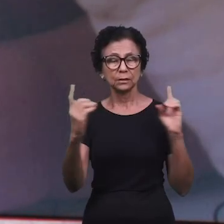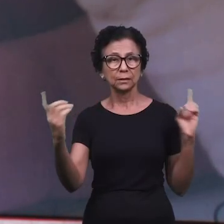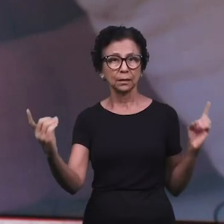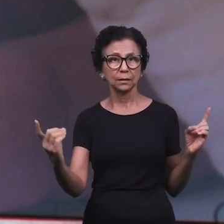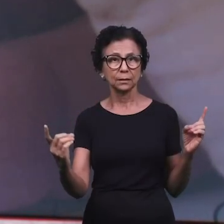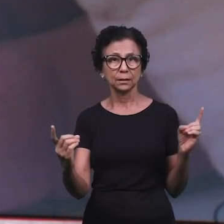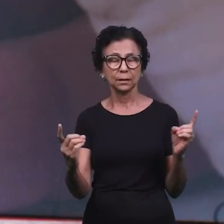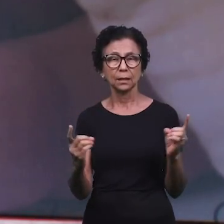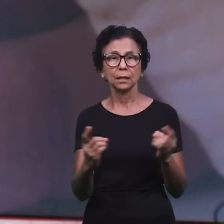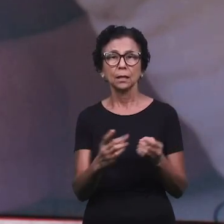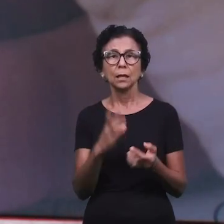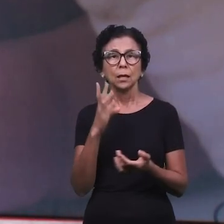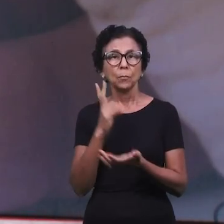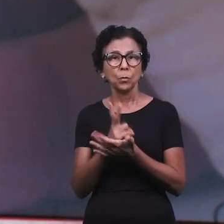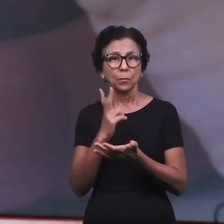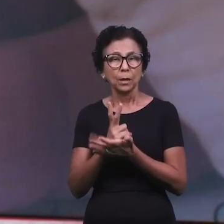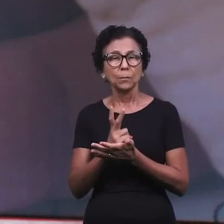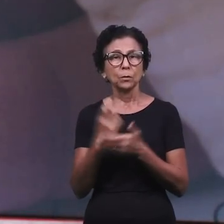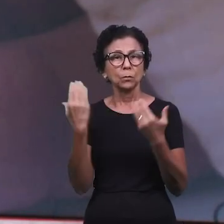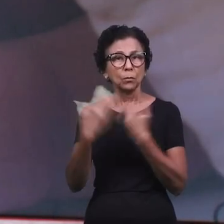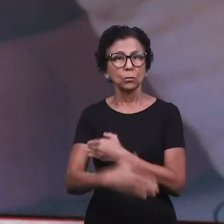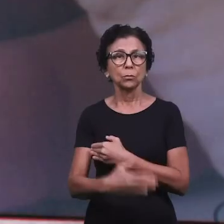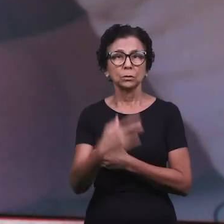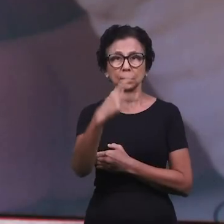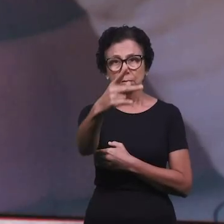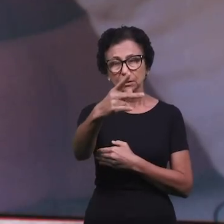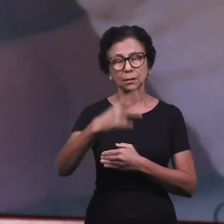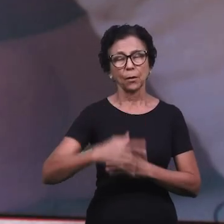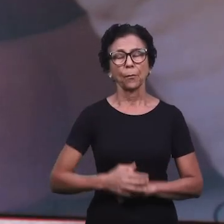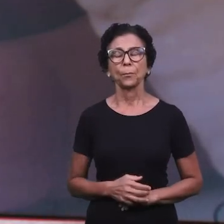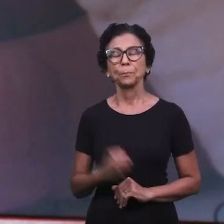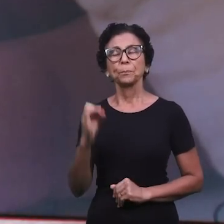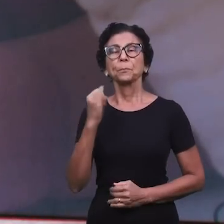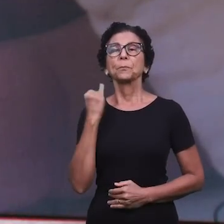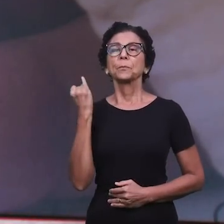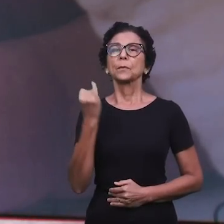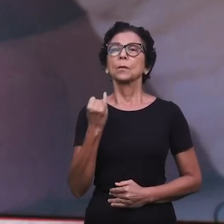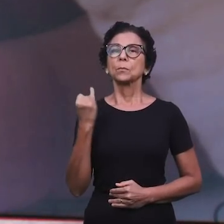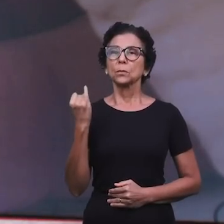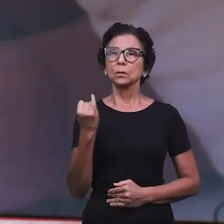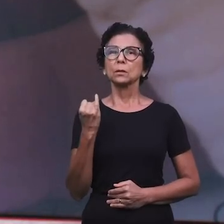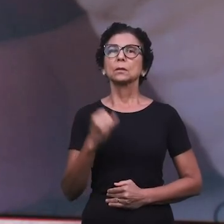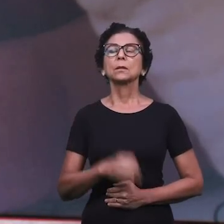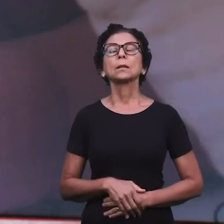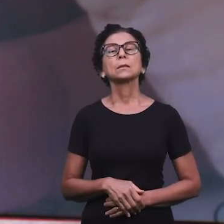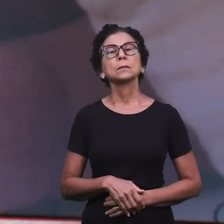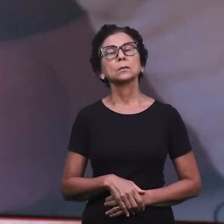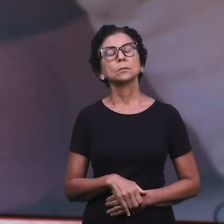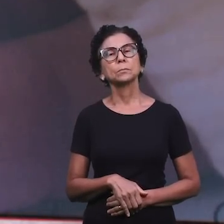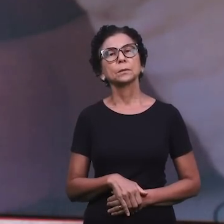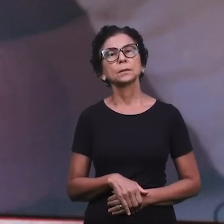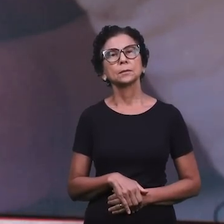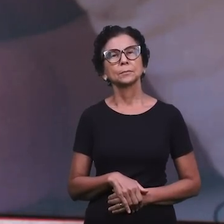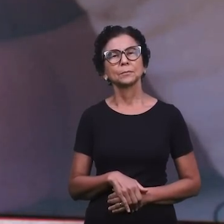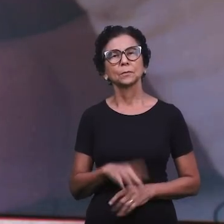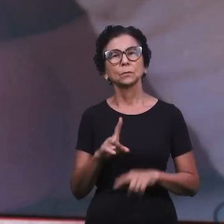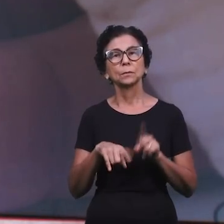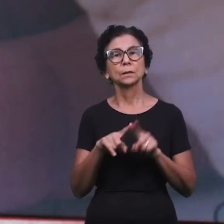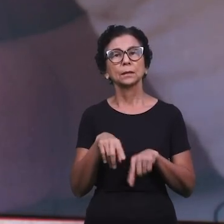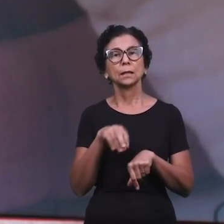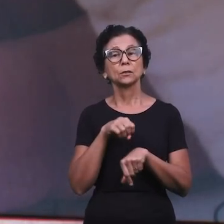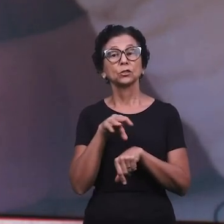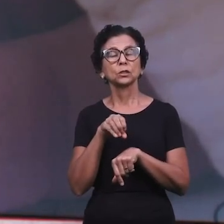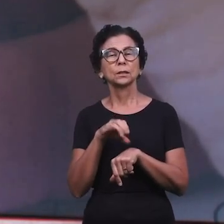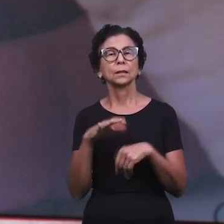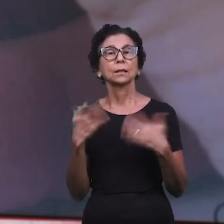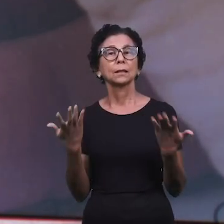você, né? Isso pode ser muito importante para que você possa aí saber quais são os materiais mais indicados no